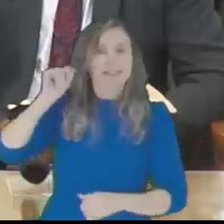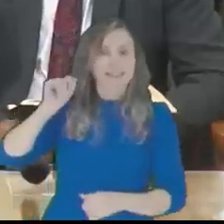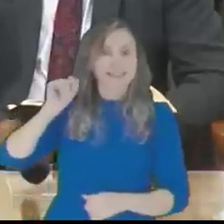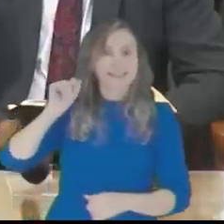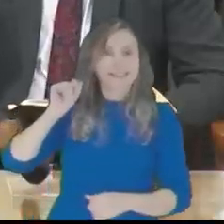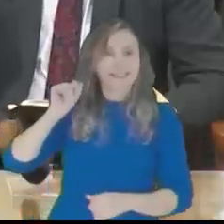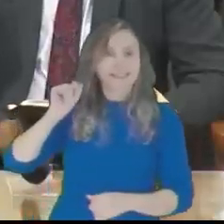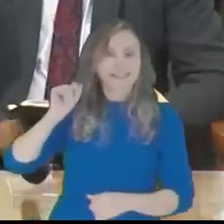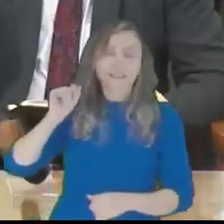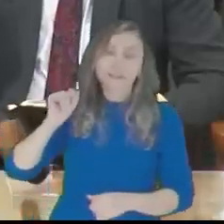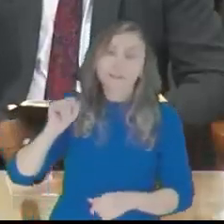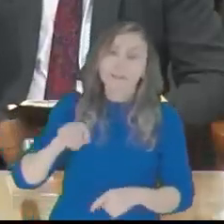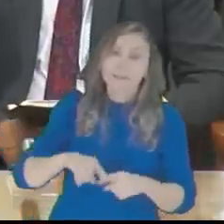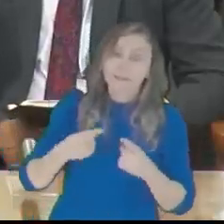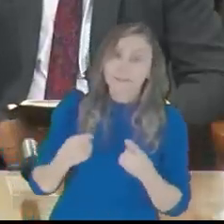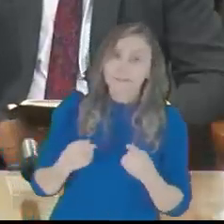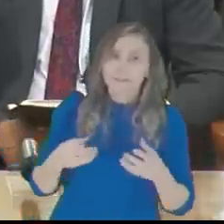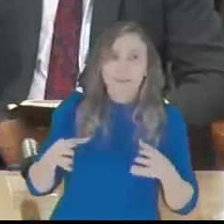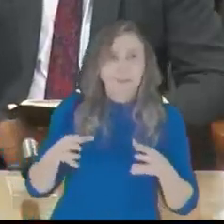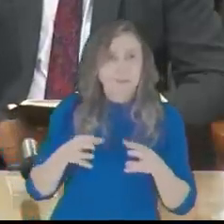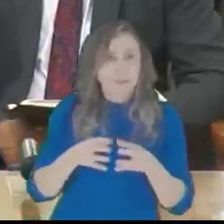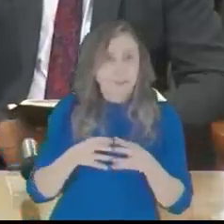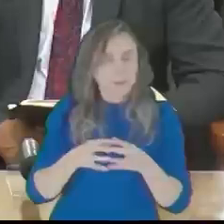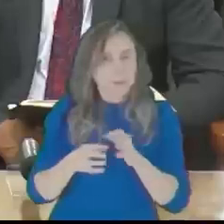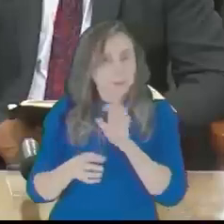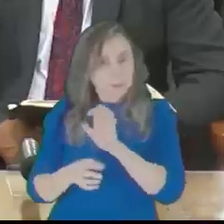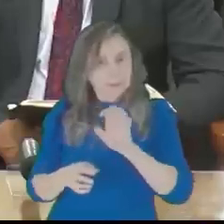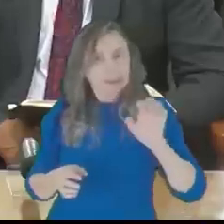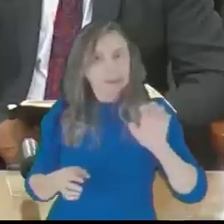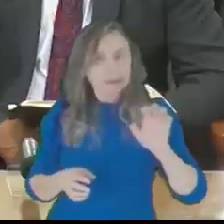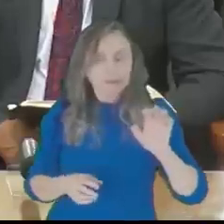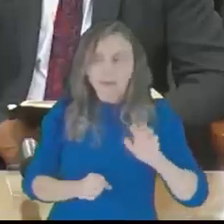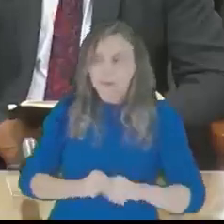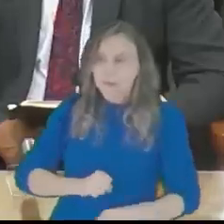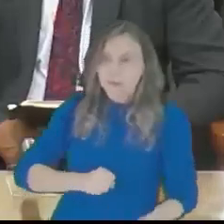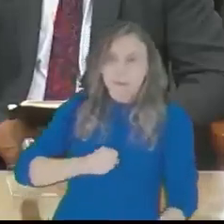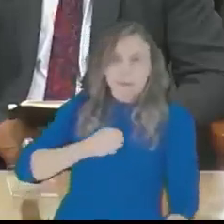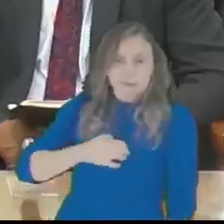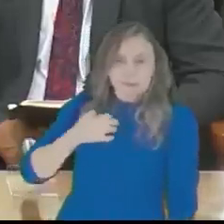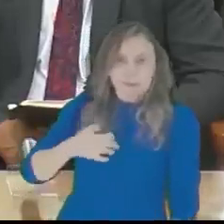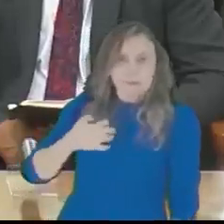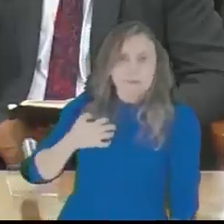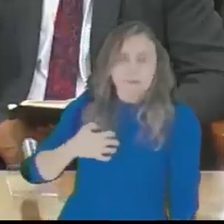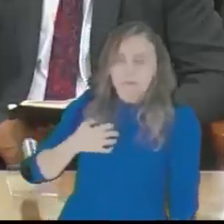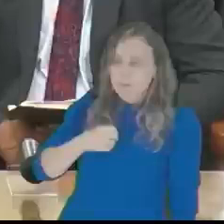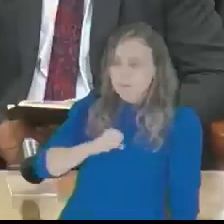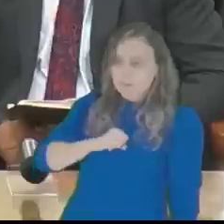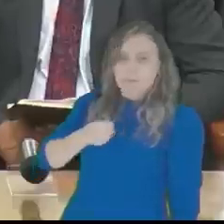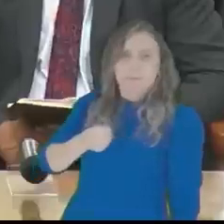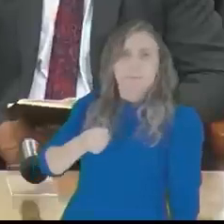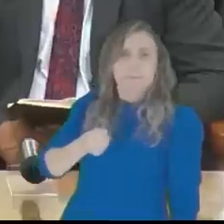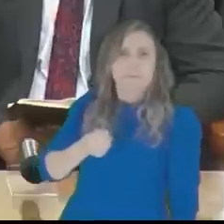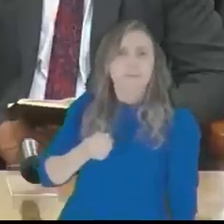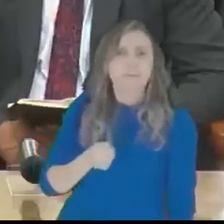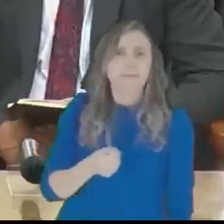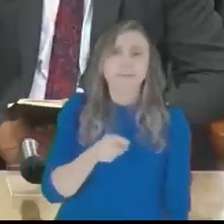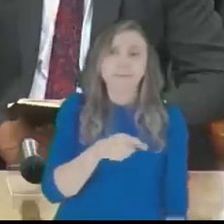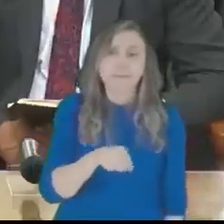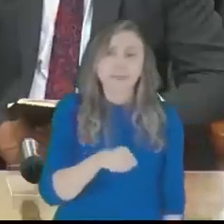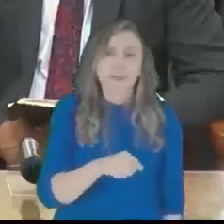está enfurecendo a esquerda mundial. A esquerda mundial prefere ficar do lado dos terroristas.